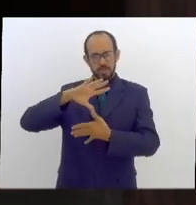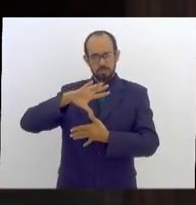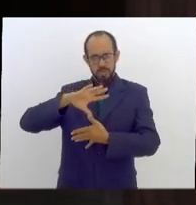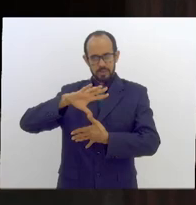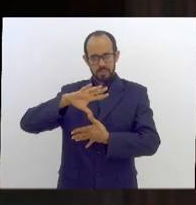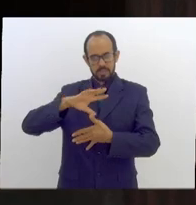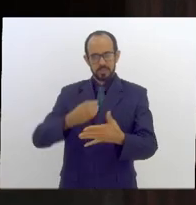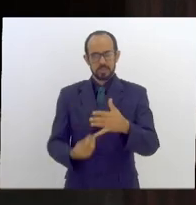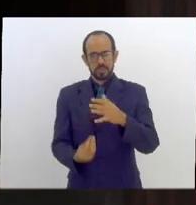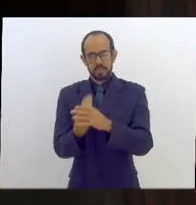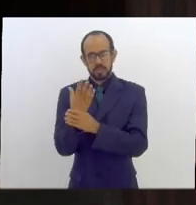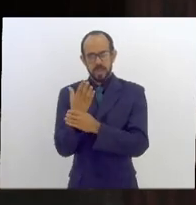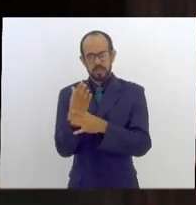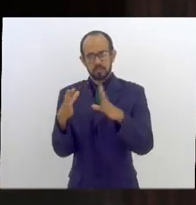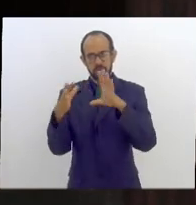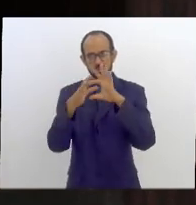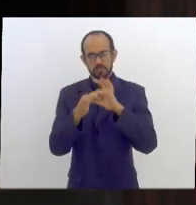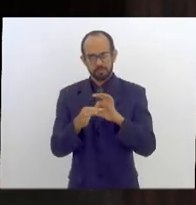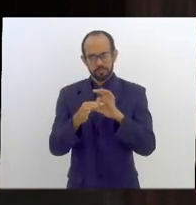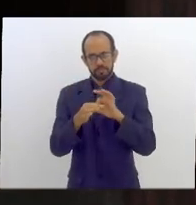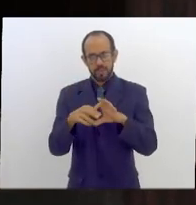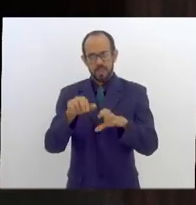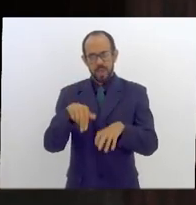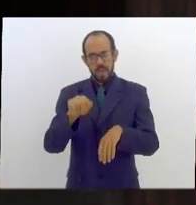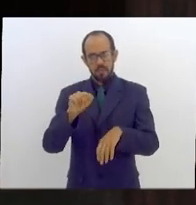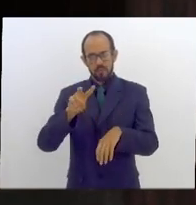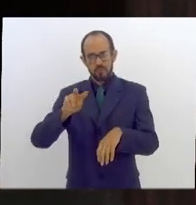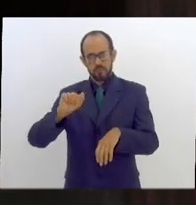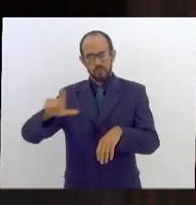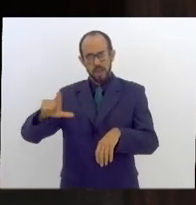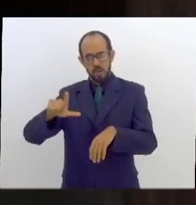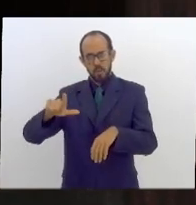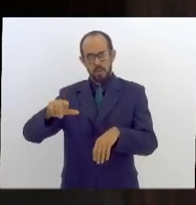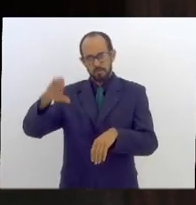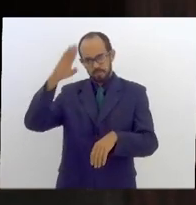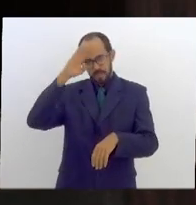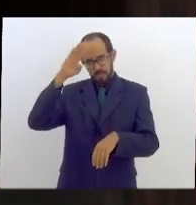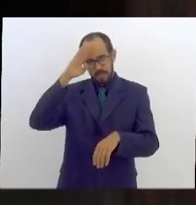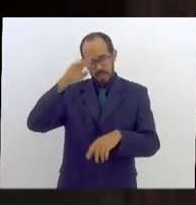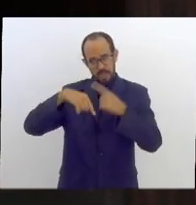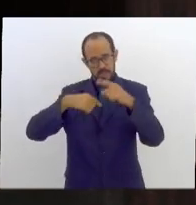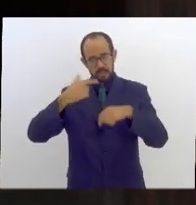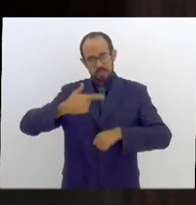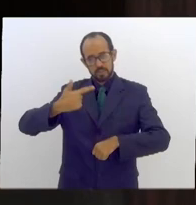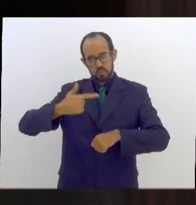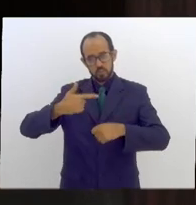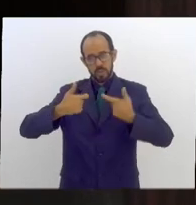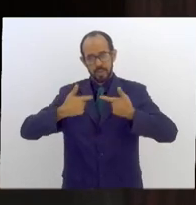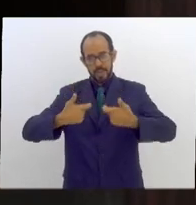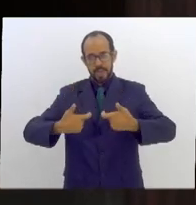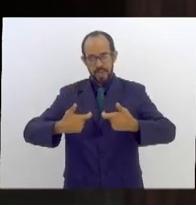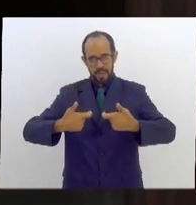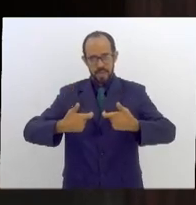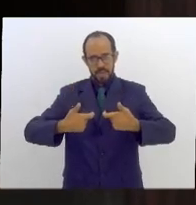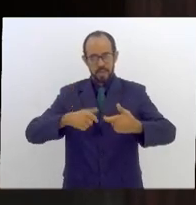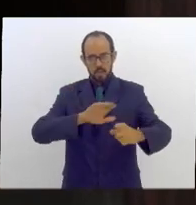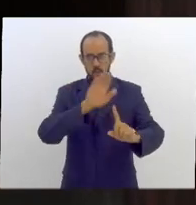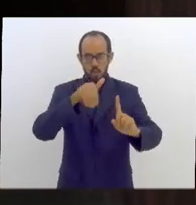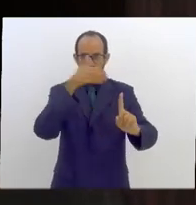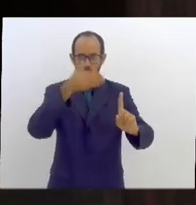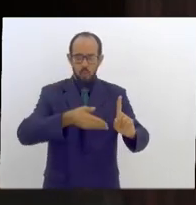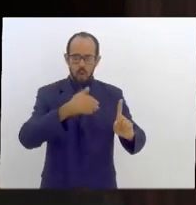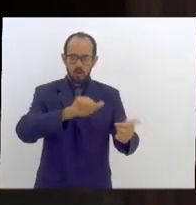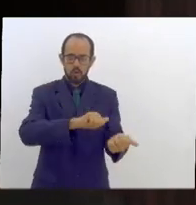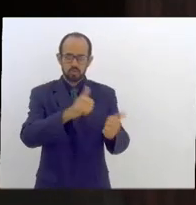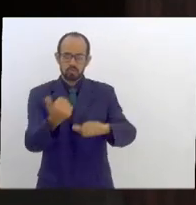a partir da junção das afiações naval e militar durante a Segunda Guerra Mundial, honra-nos nosso batismo de fogo na